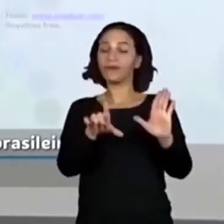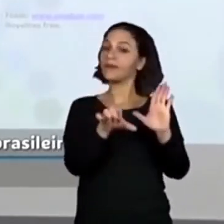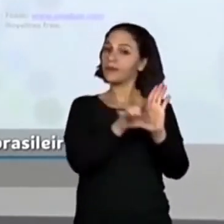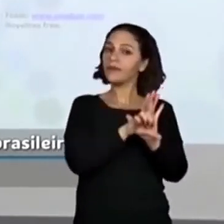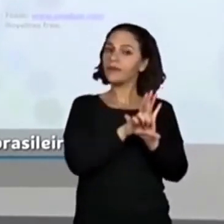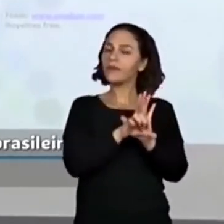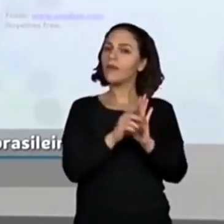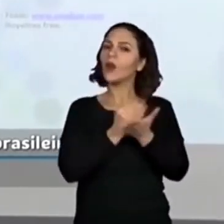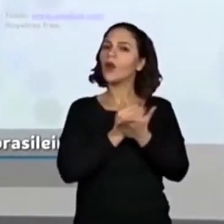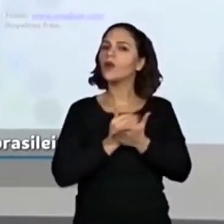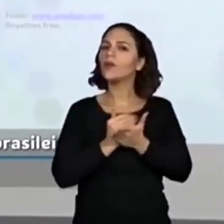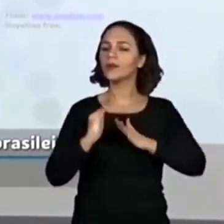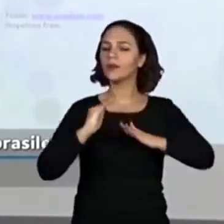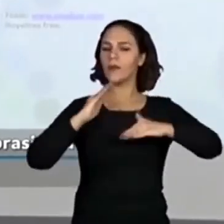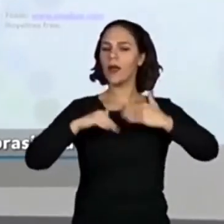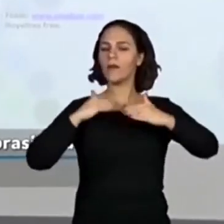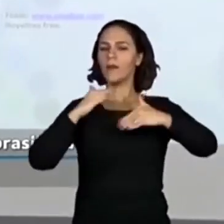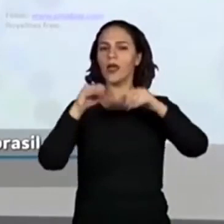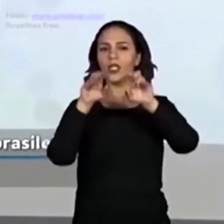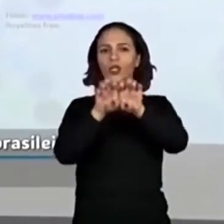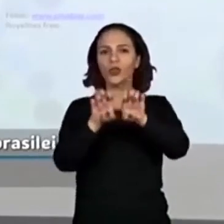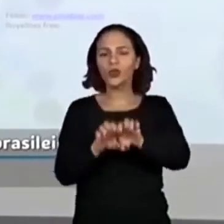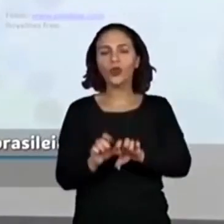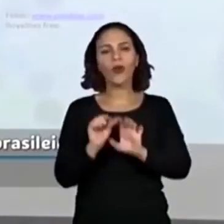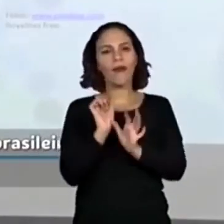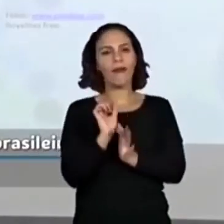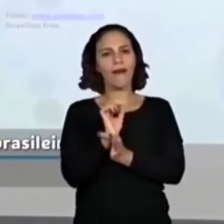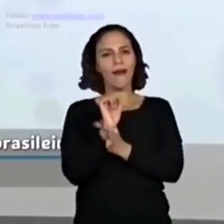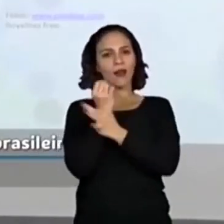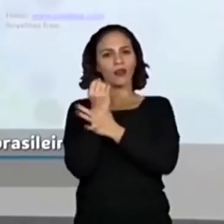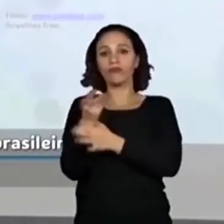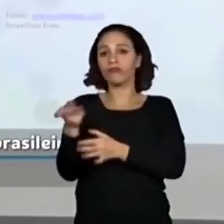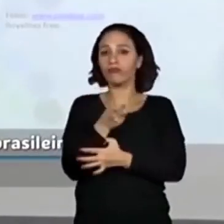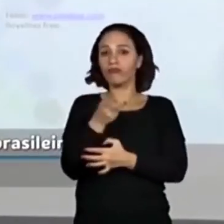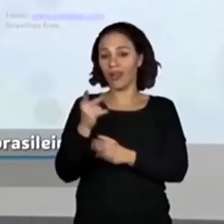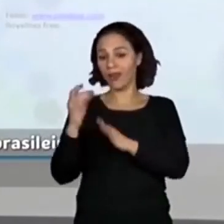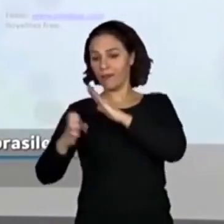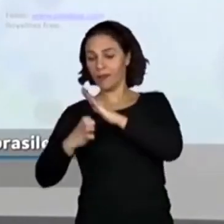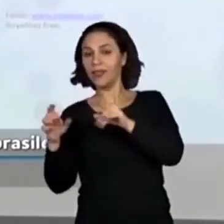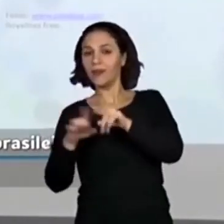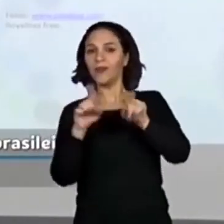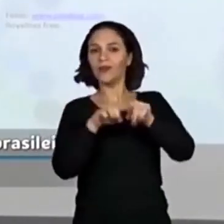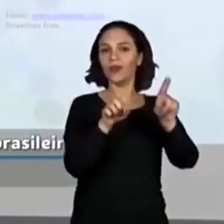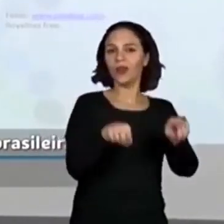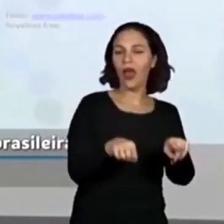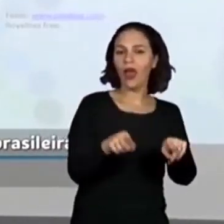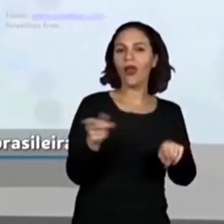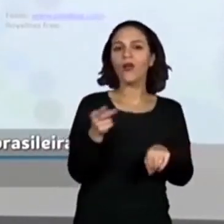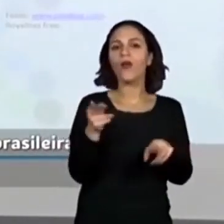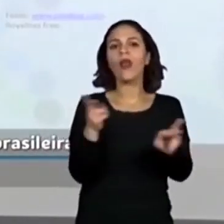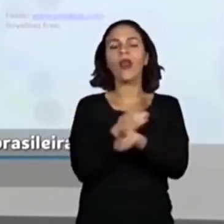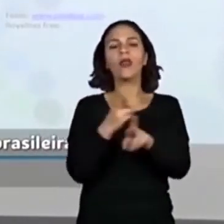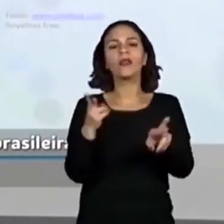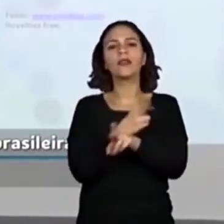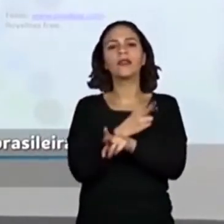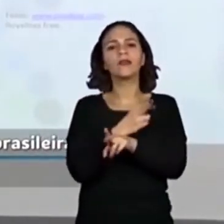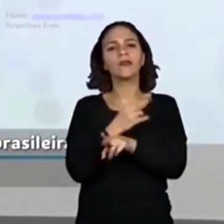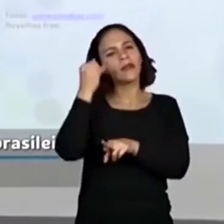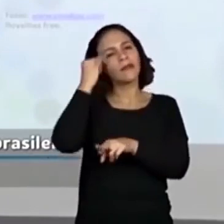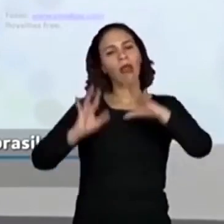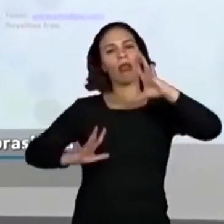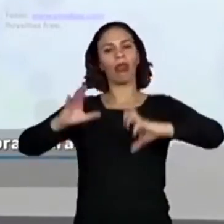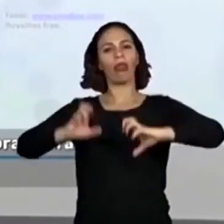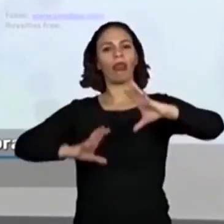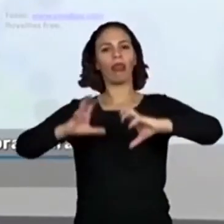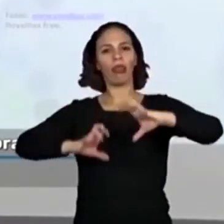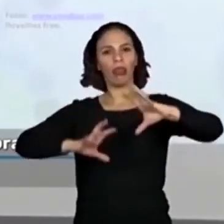uma estruturação melhor, uma garantia para ambas as partes, para que as relações de trabalho não fossem tão